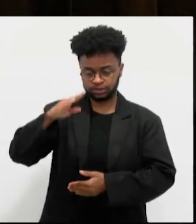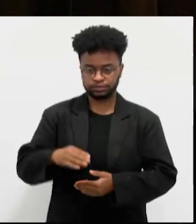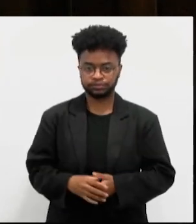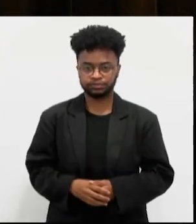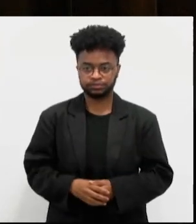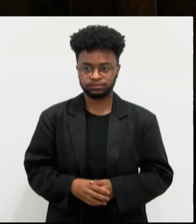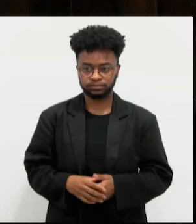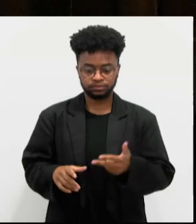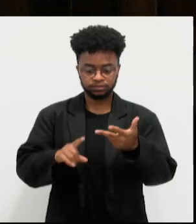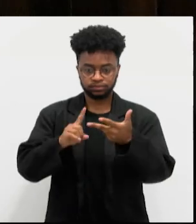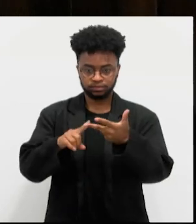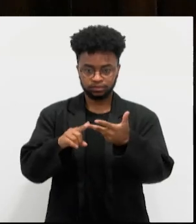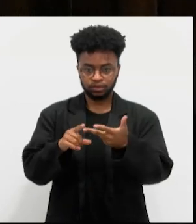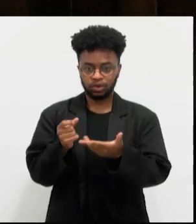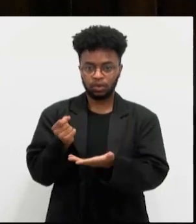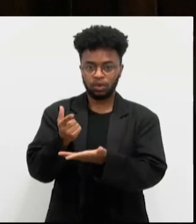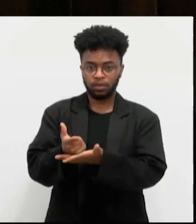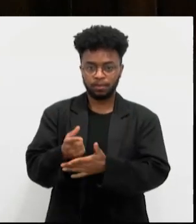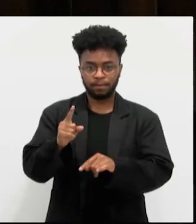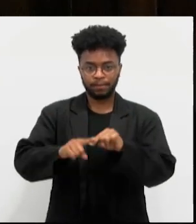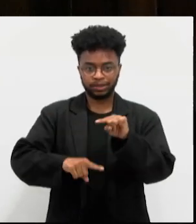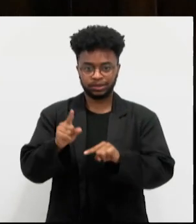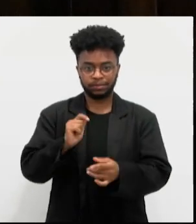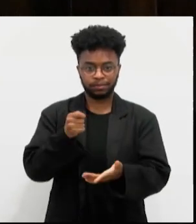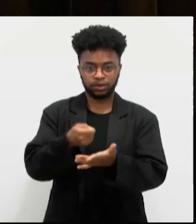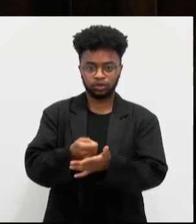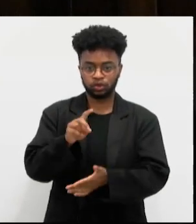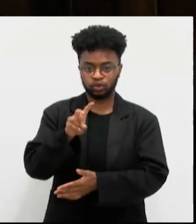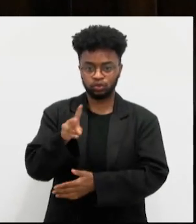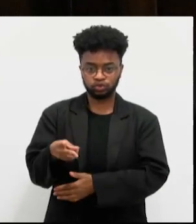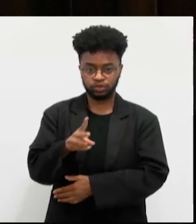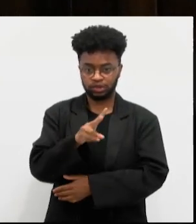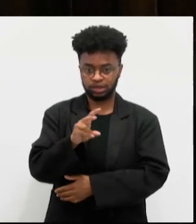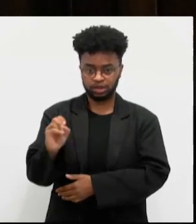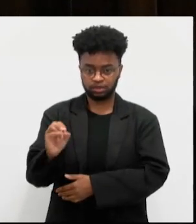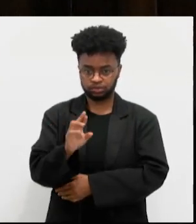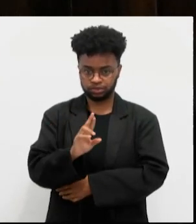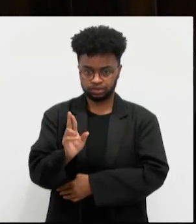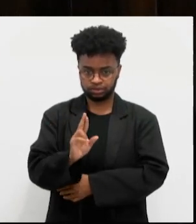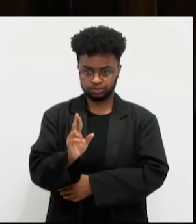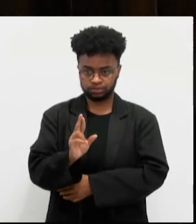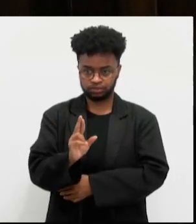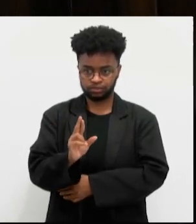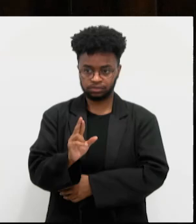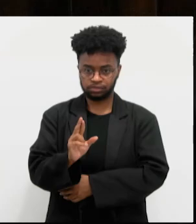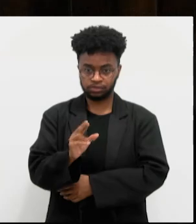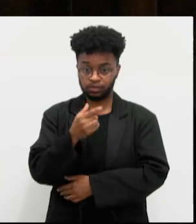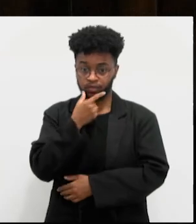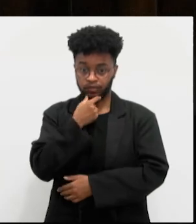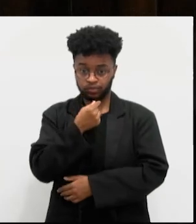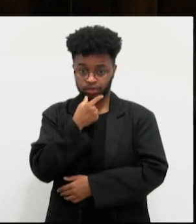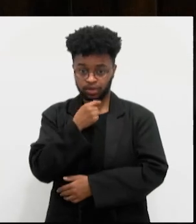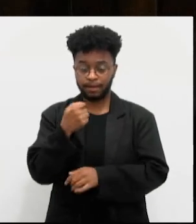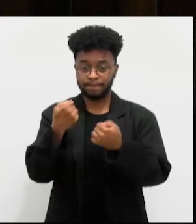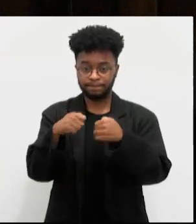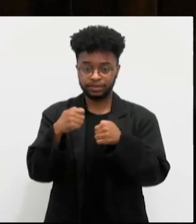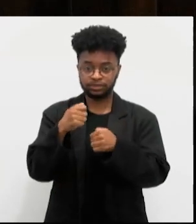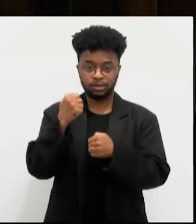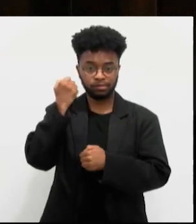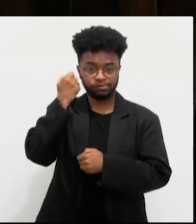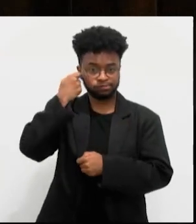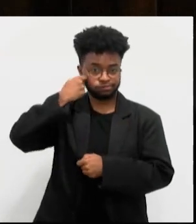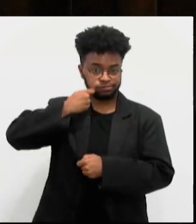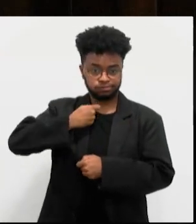Comprar um enxoval no valor de R$ 2.500. Os homens tiveram que raspar a barba e